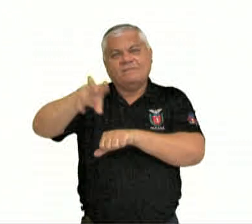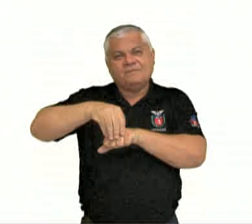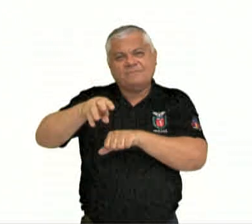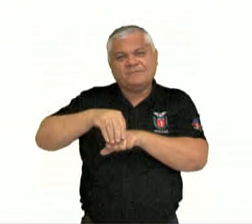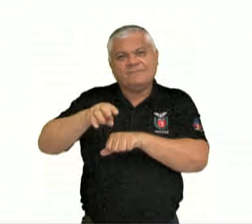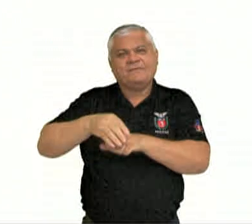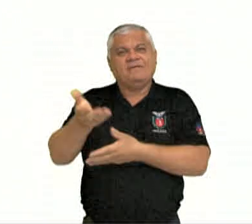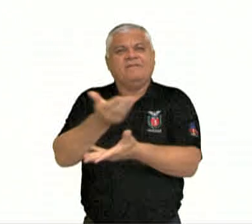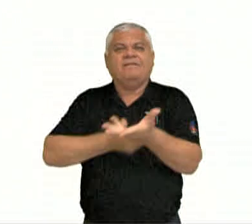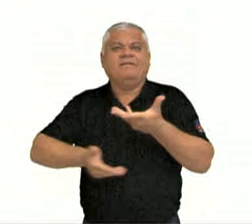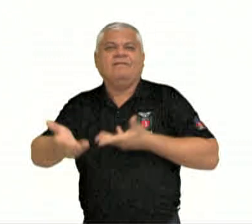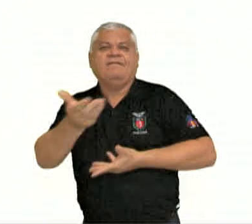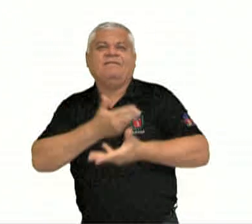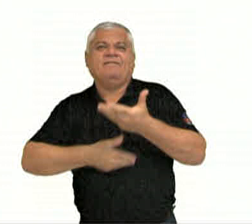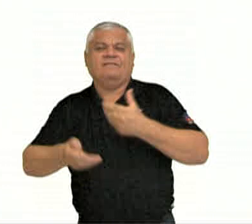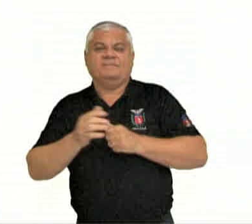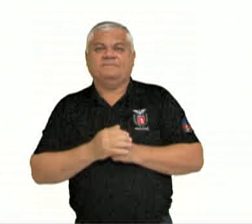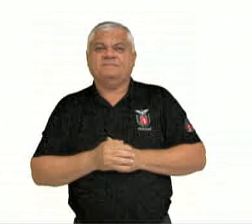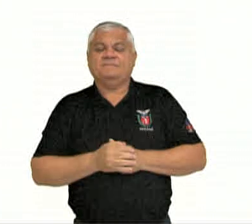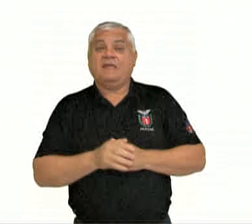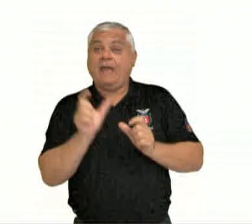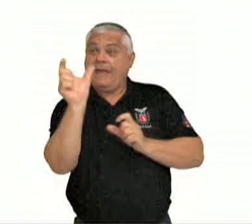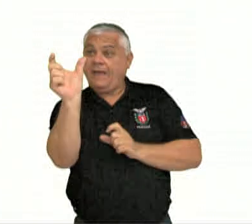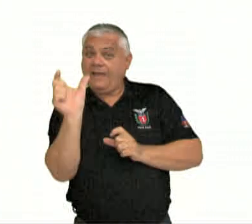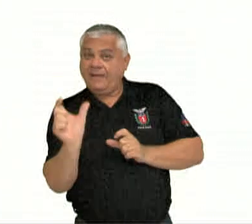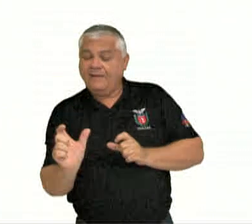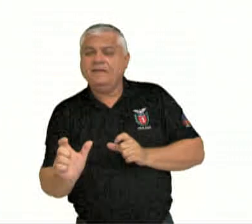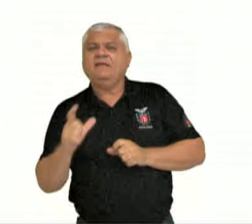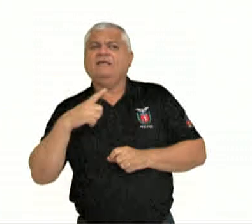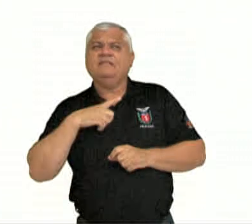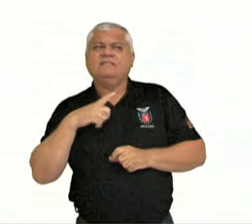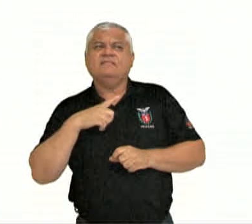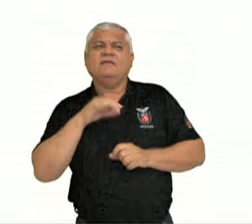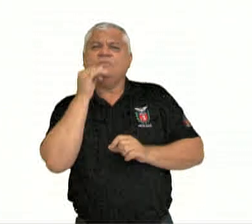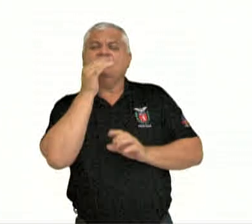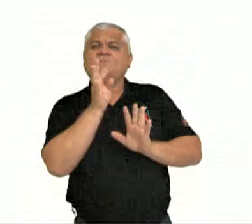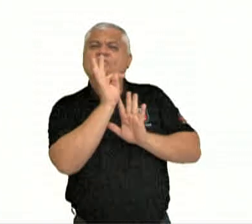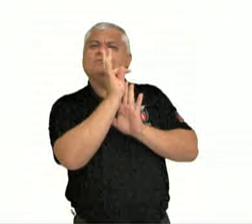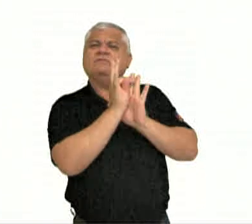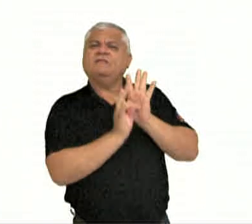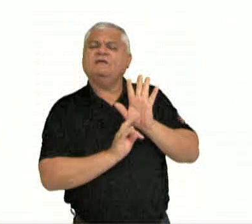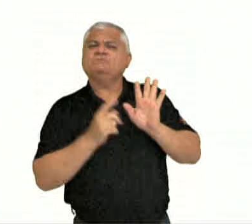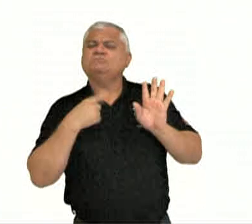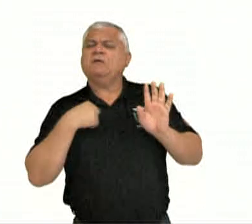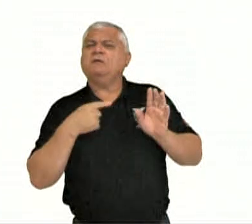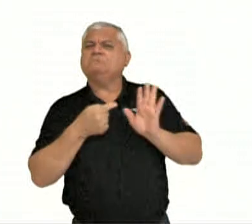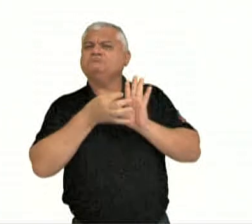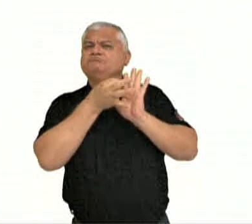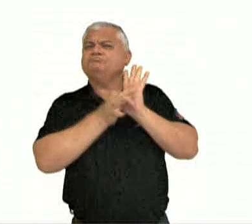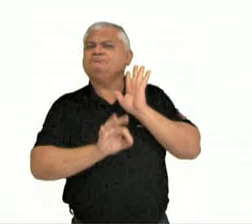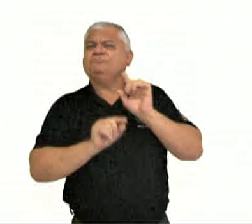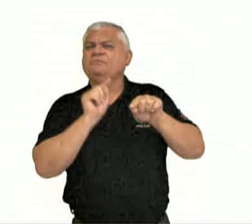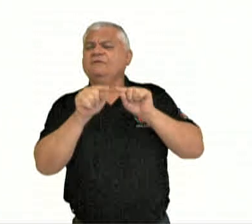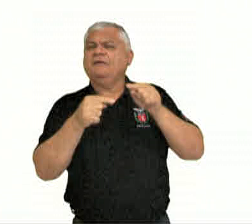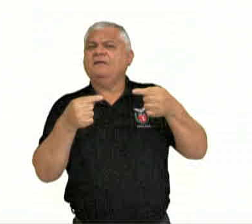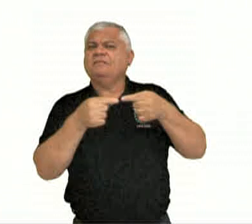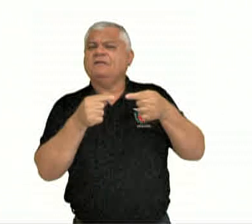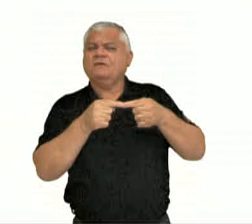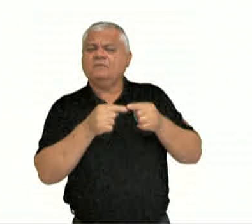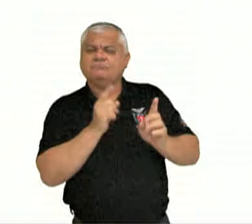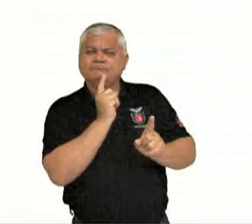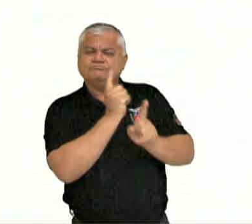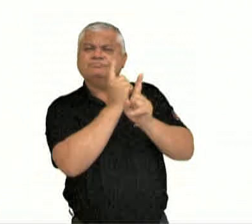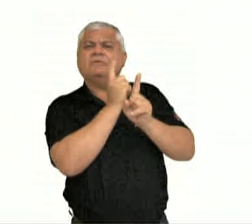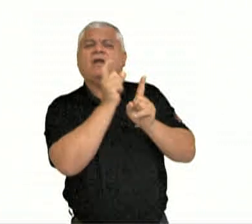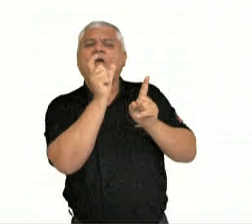trocas epistemológicas. Há no trecho um contraste temporal. Localize-o e explique